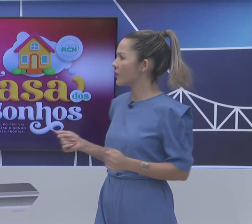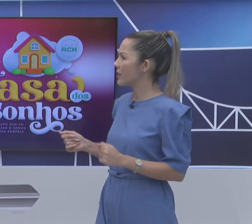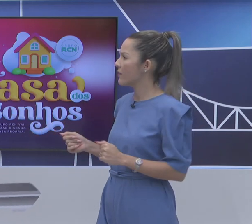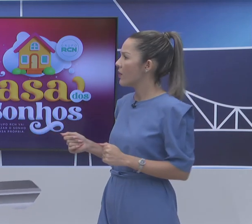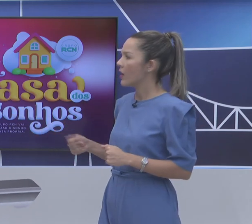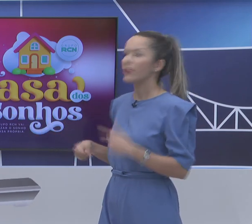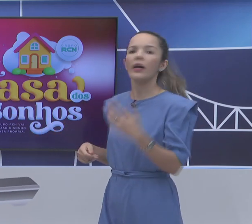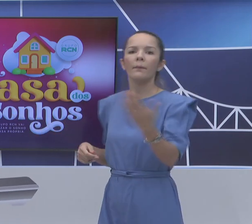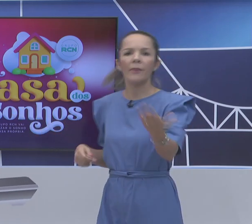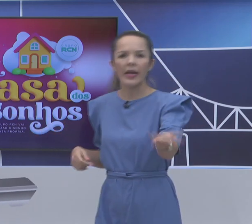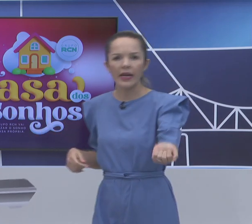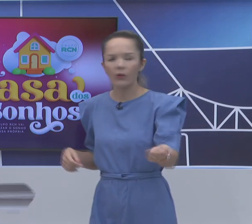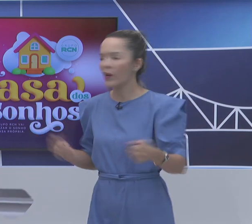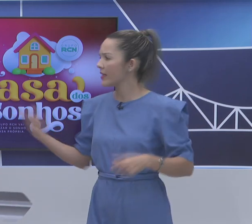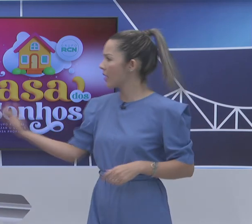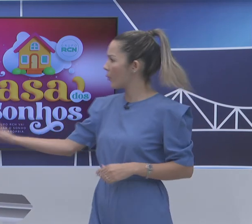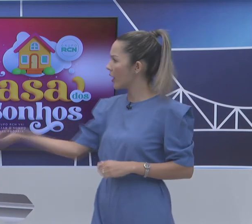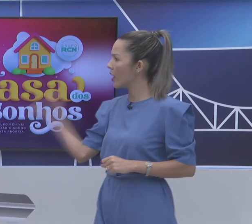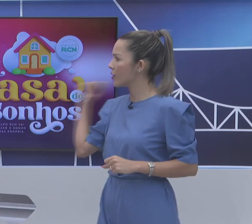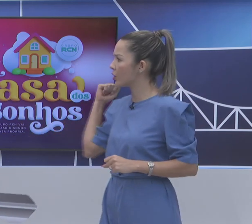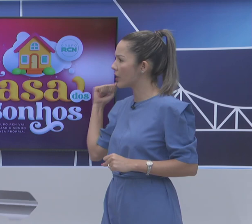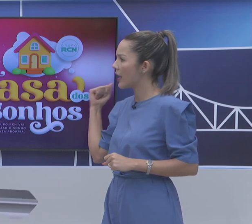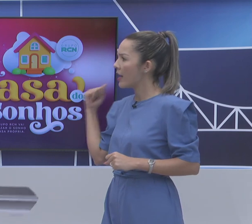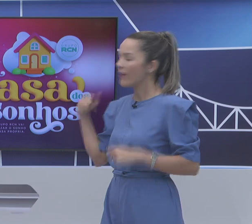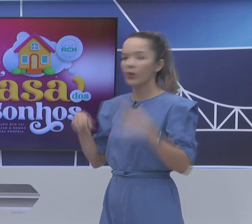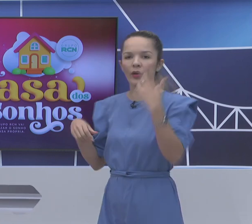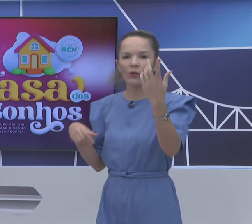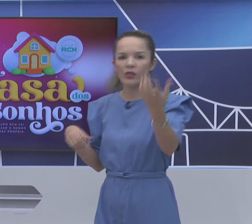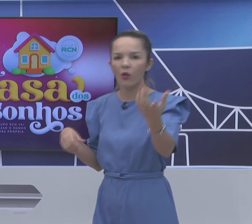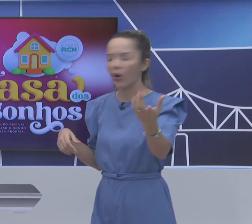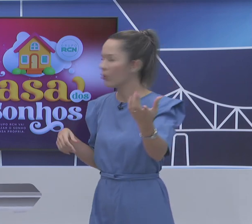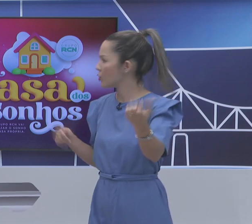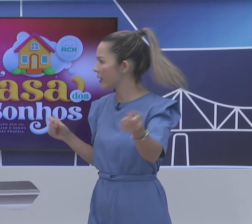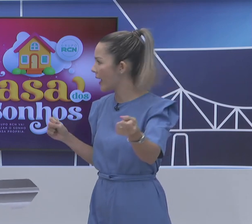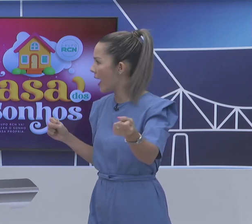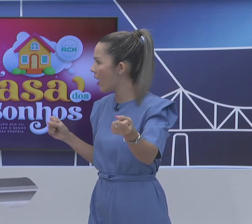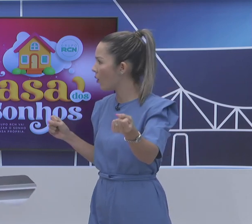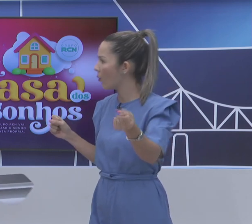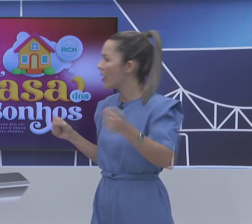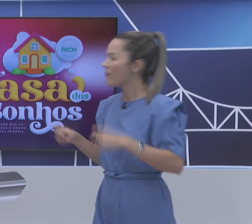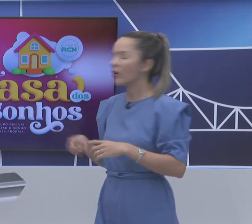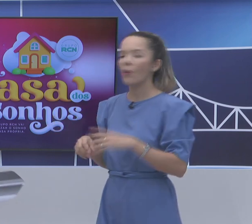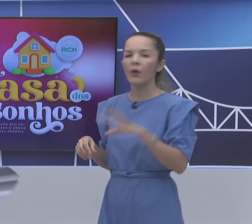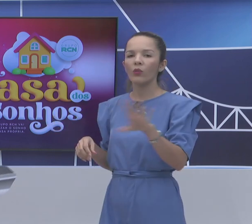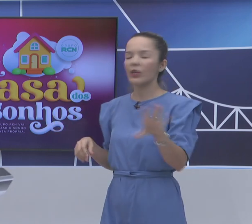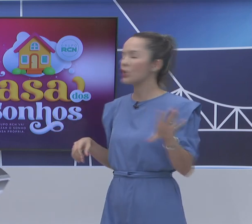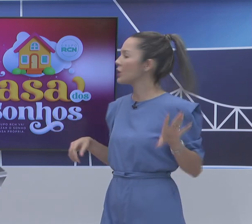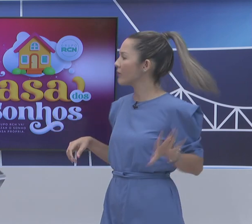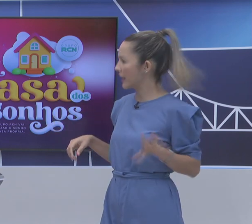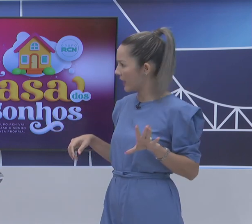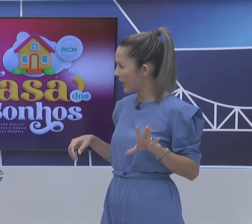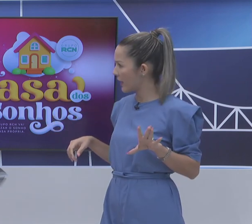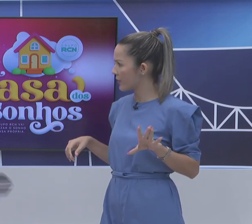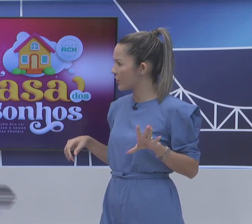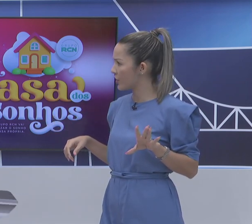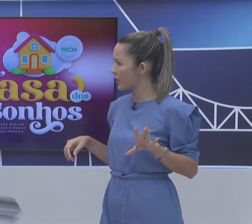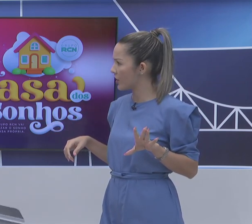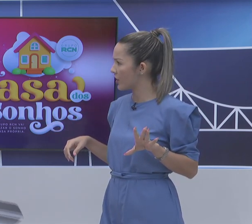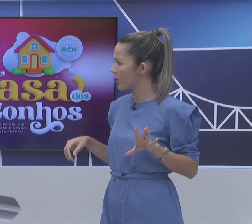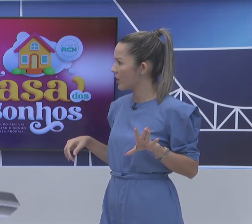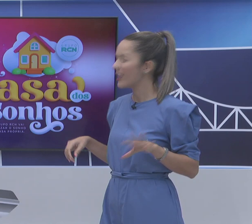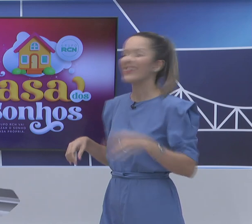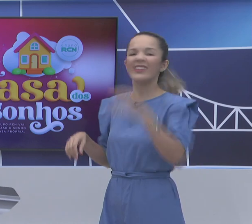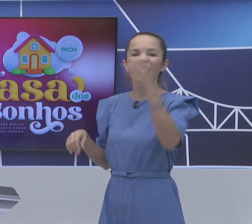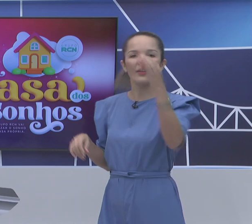Exatamente. Uma você loja de roupa. Também, um restaurante. Que legal. Vai trocar o seu óculos de grau. Vai comer um lanchinho da tarde. uma casa de